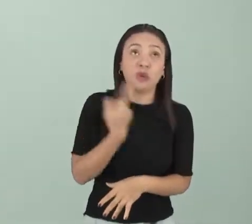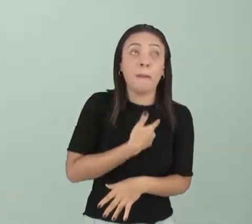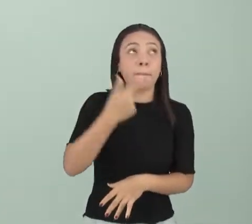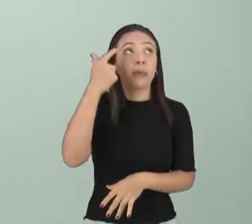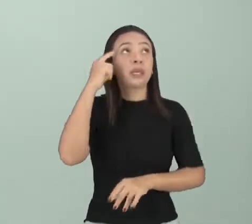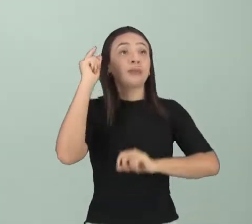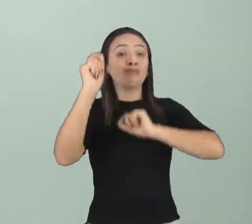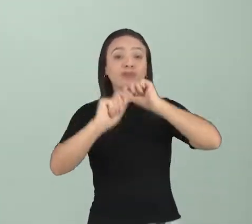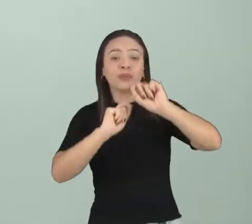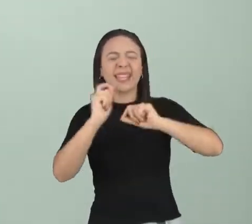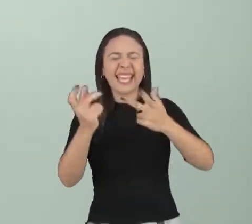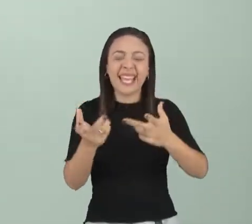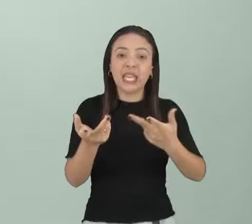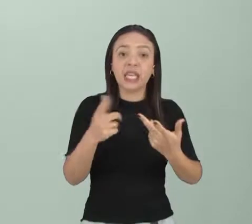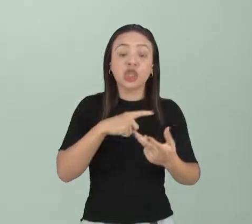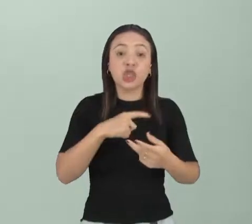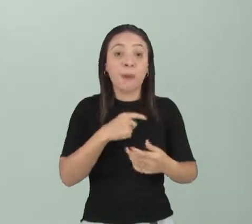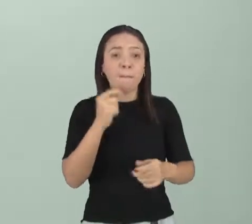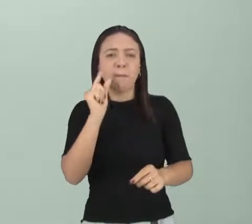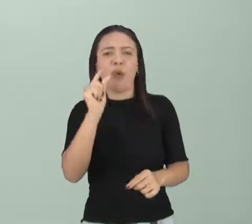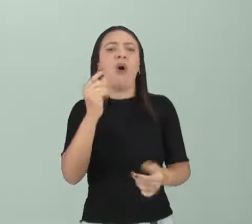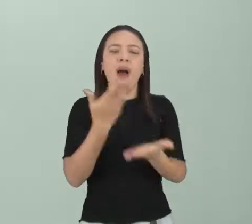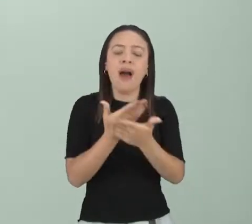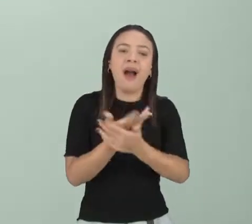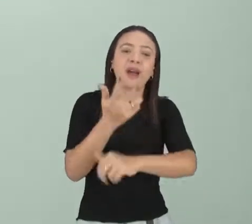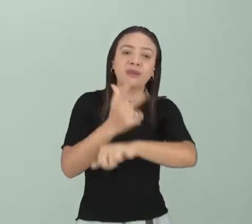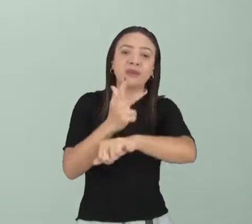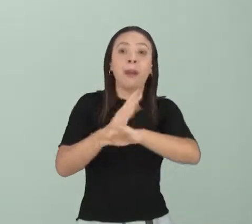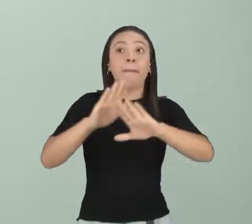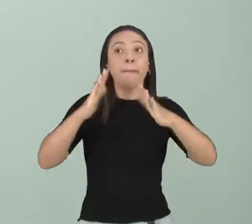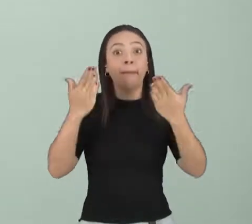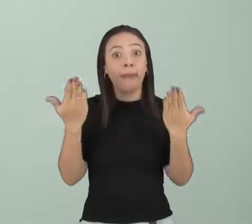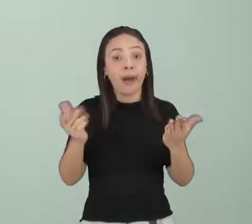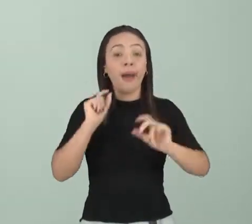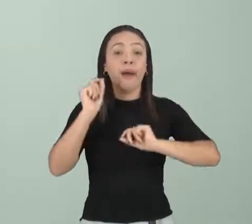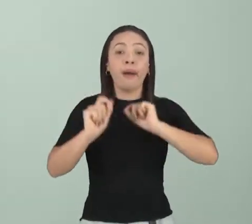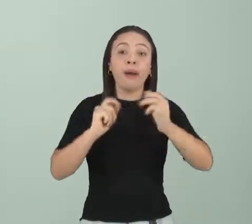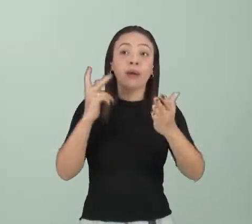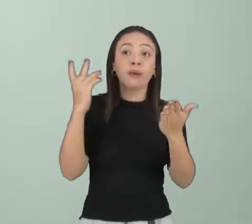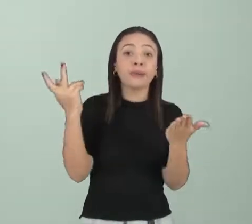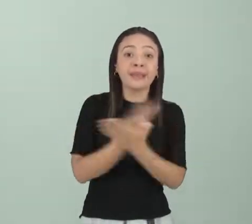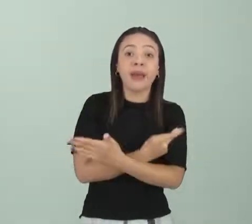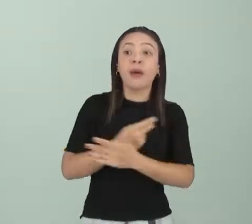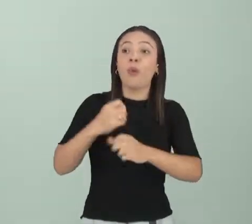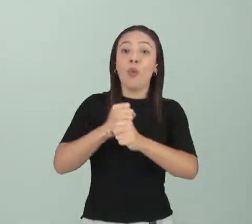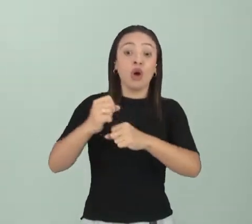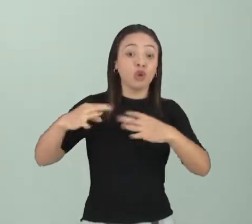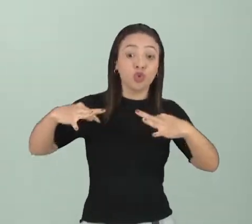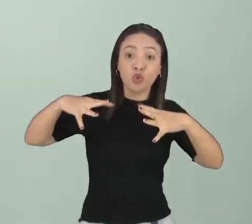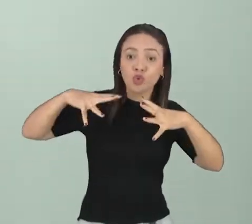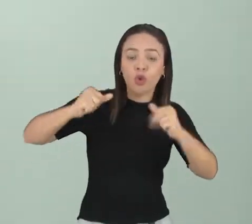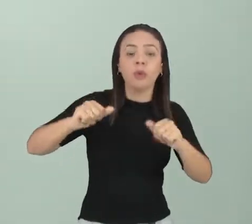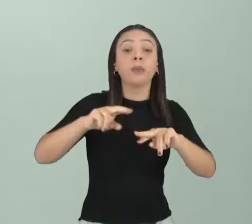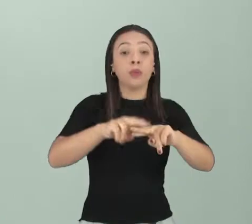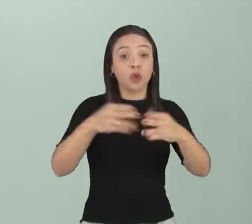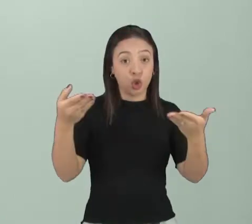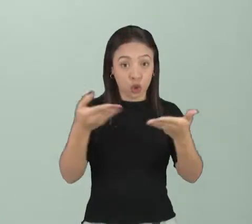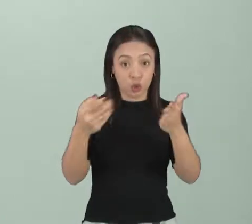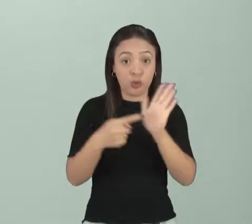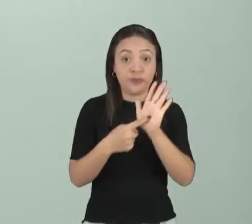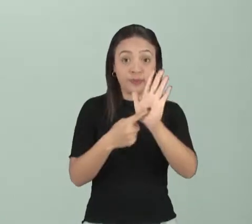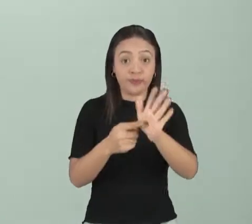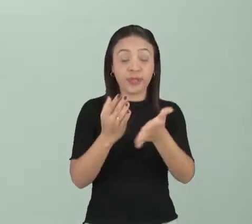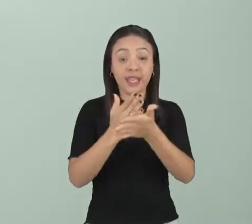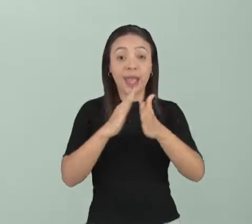aulas assim de vídeo-aulas e Isso acabou indo todo mundo letivo na então eu resolvi